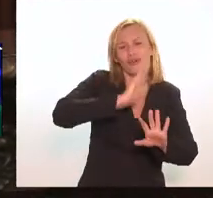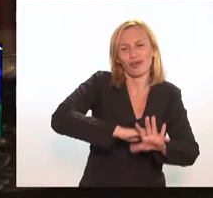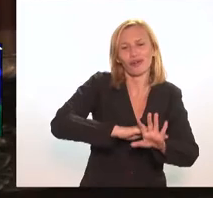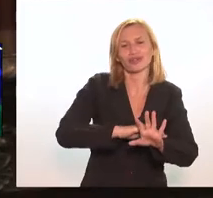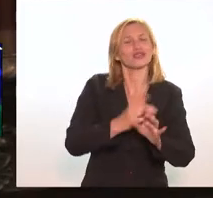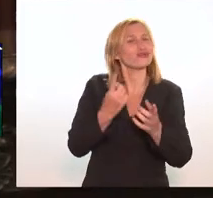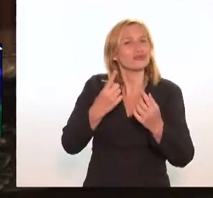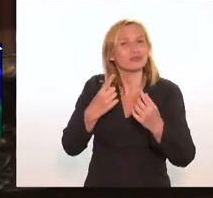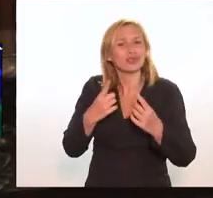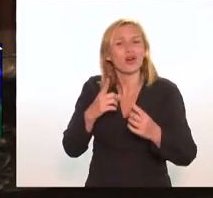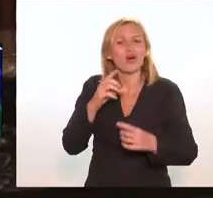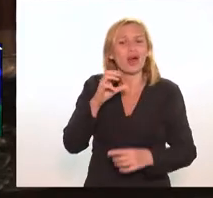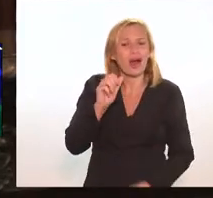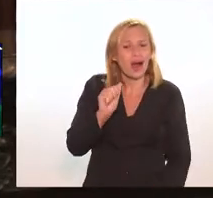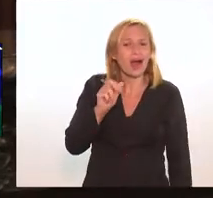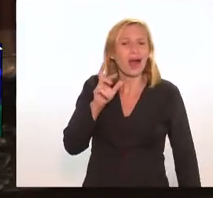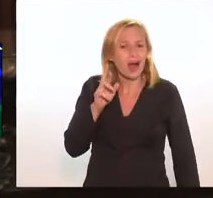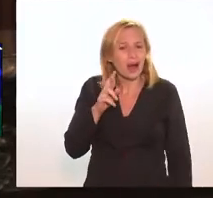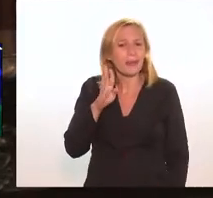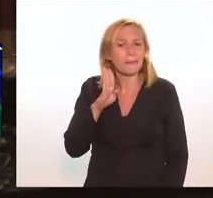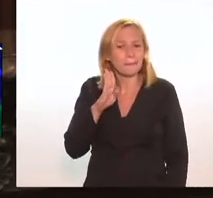arbitrária.